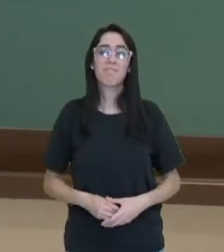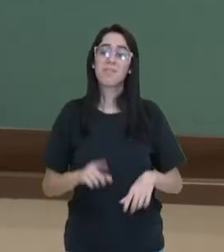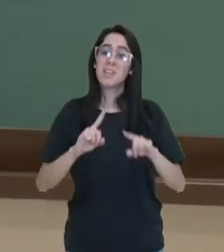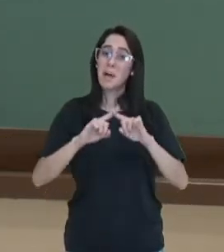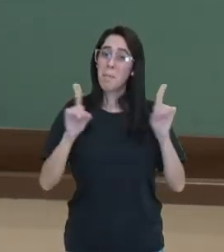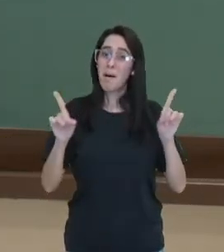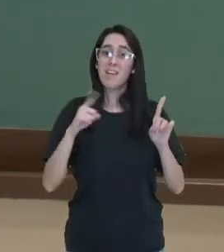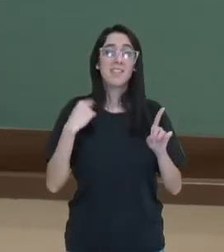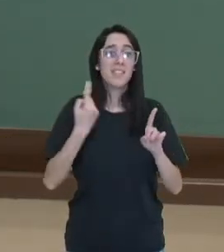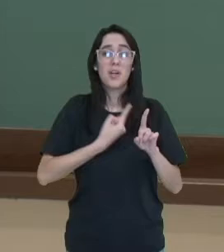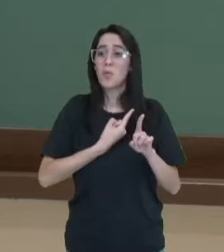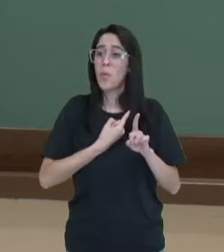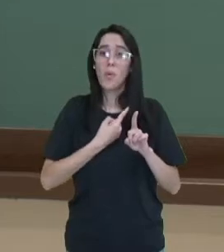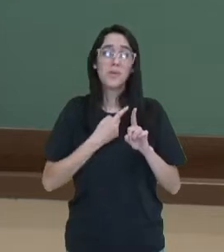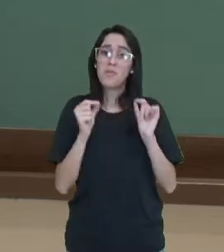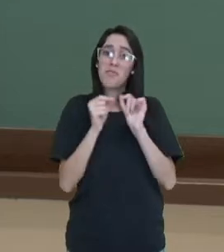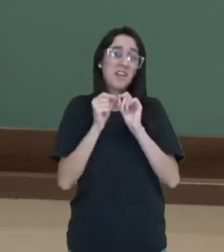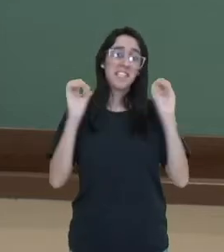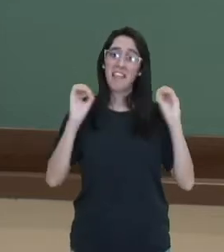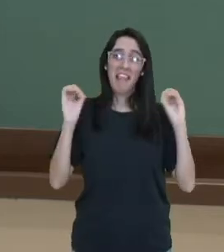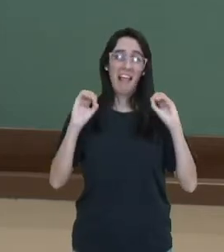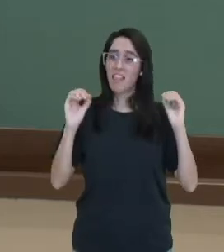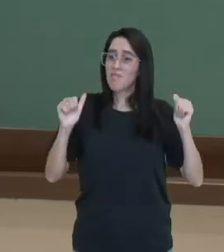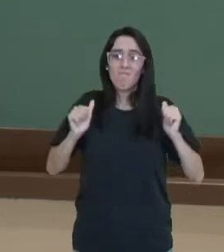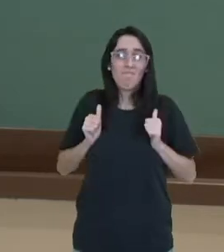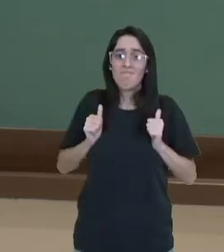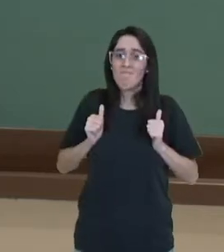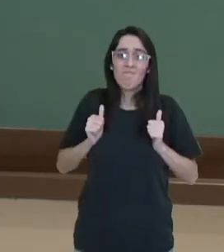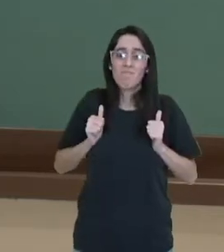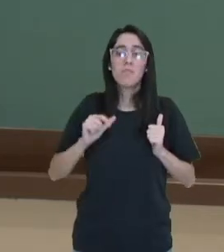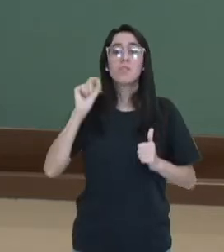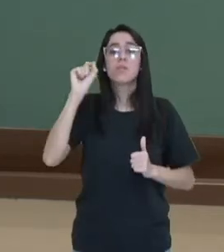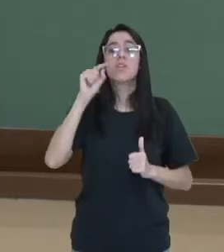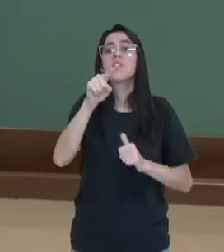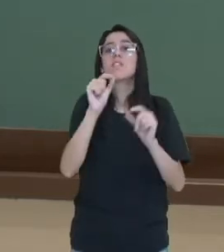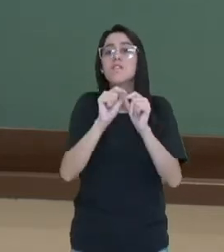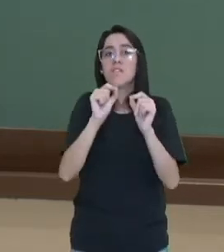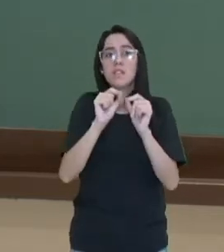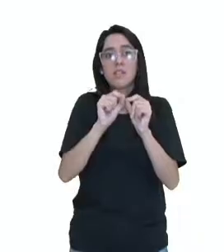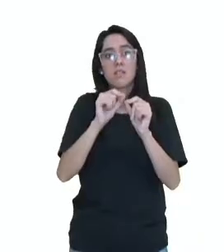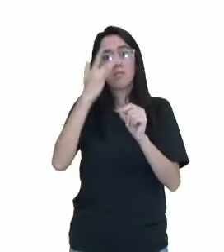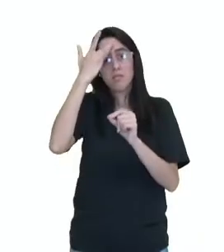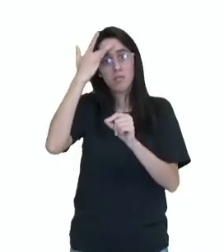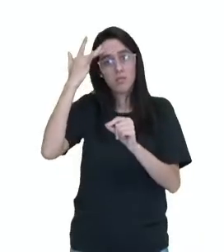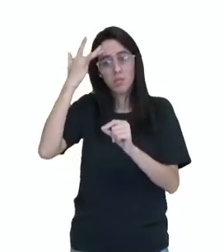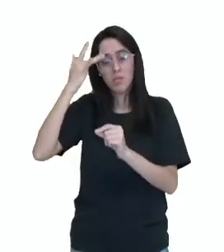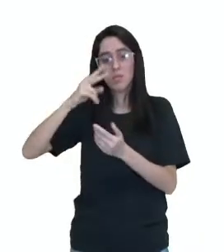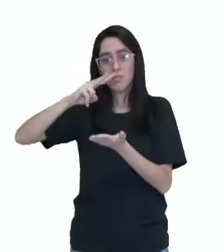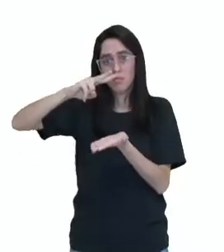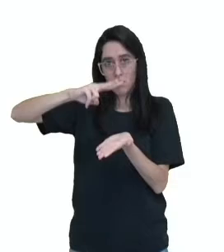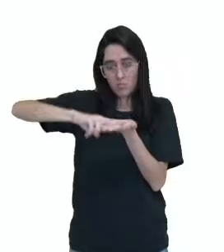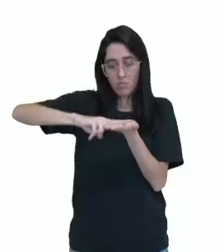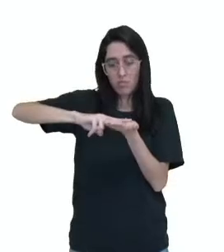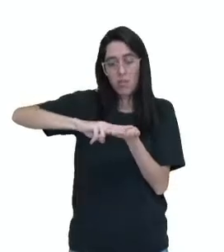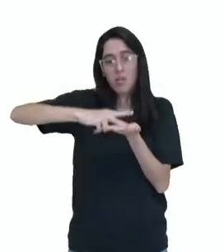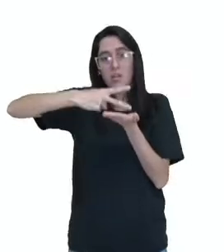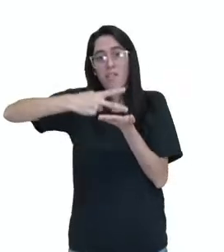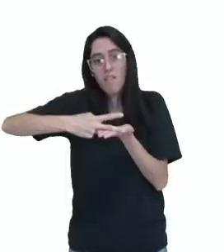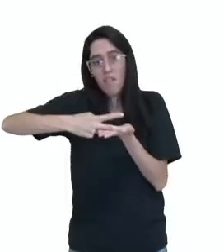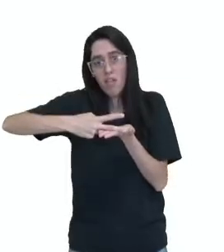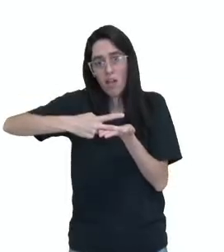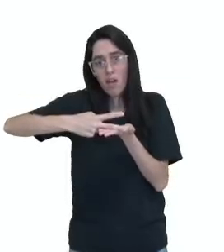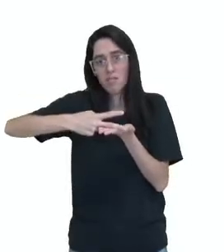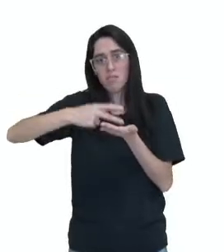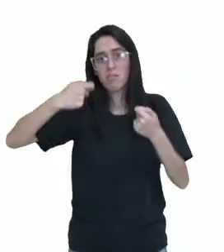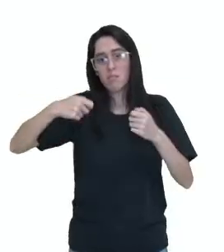não deve fazer quase nada. A única coisa que você deve fazer é colocar a pessoa deitada, de lado, geralmente, porque ela